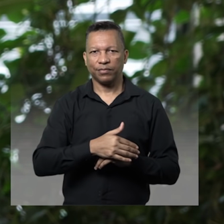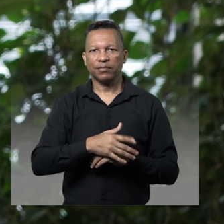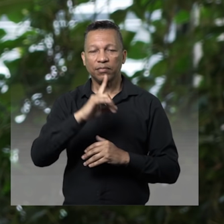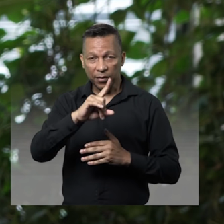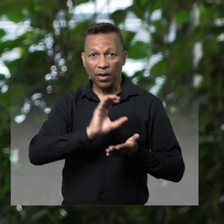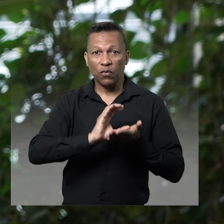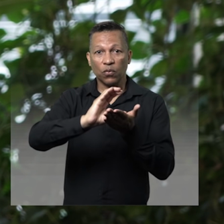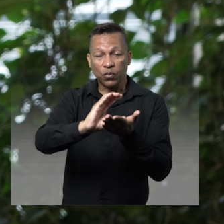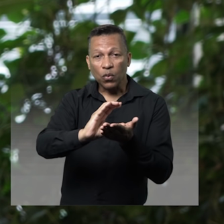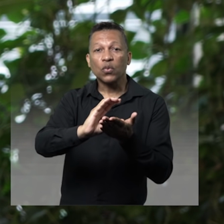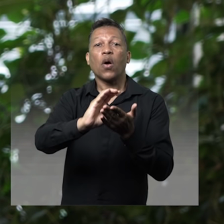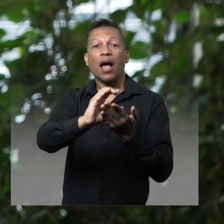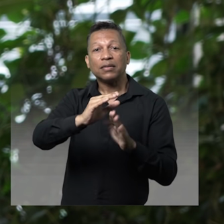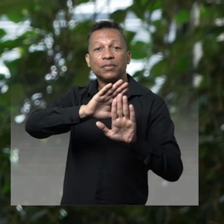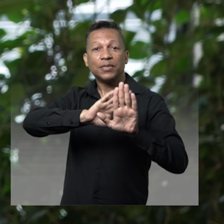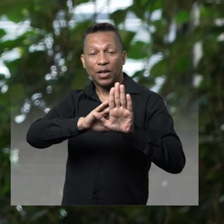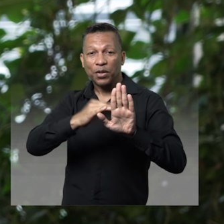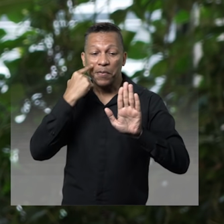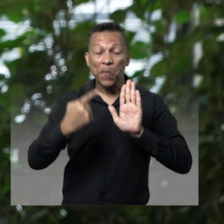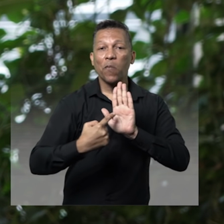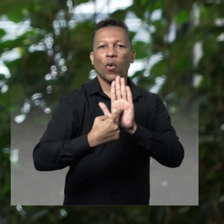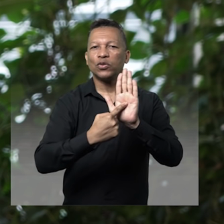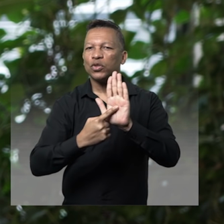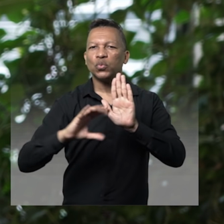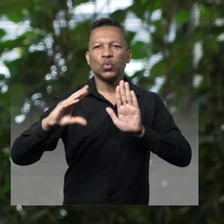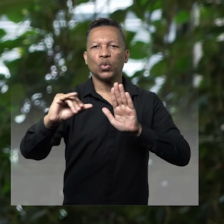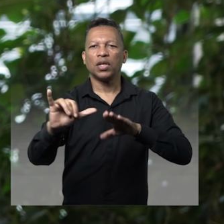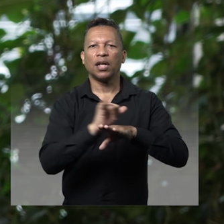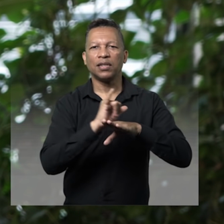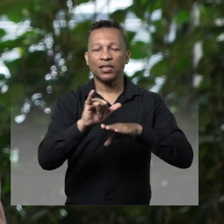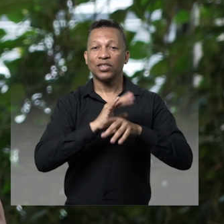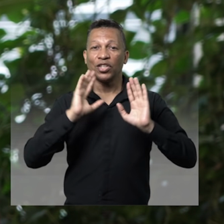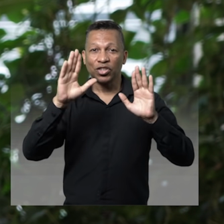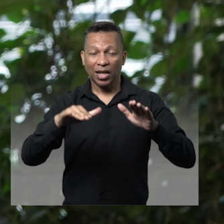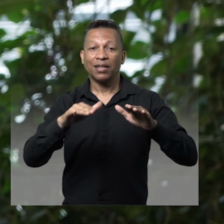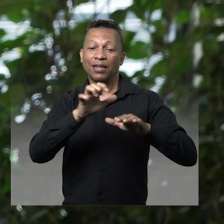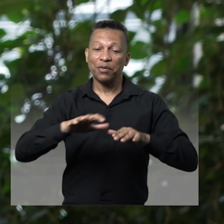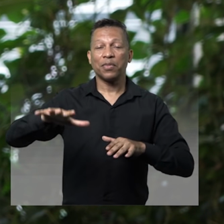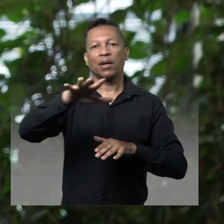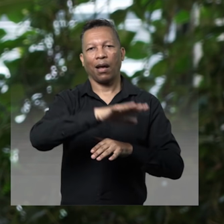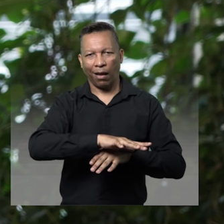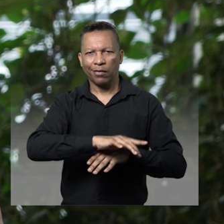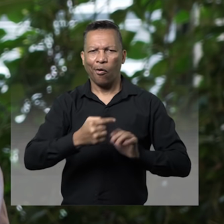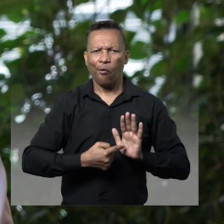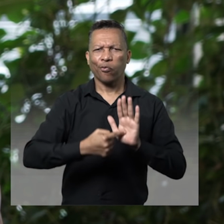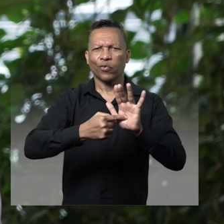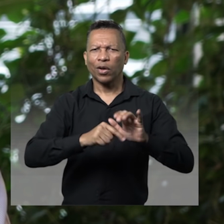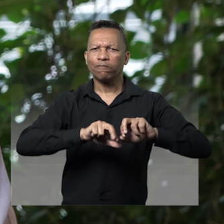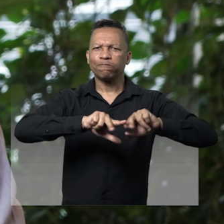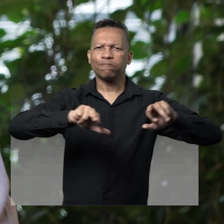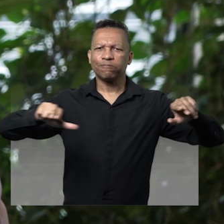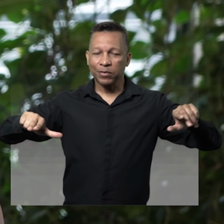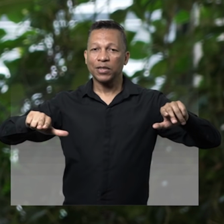um fundo espelho que replica exatamente a mesma estratégia daquele que já está estabelecido no mercado, replicando o desempenho do